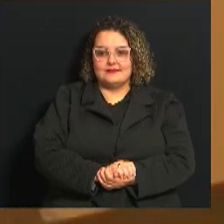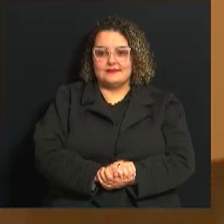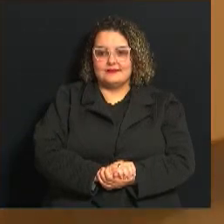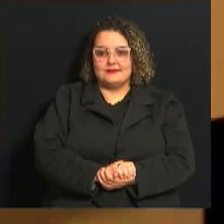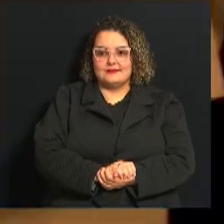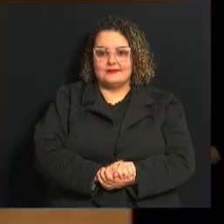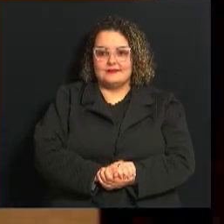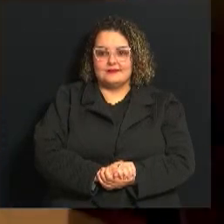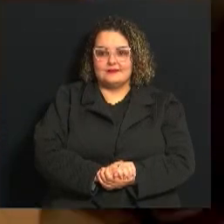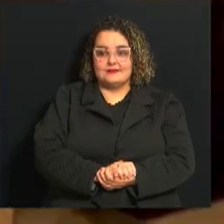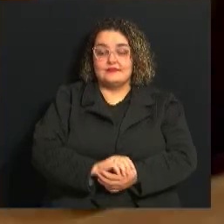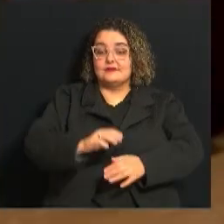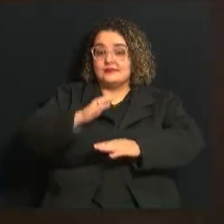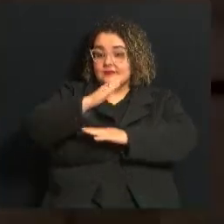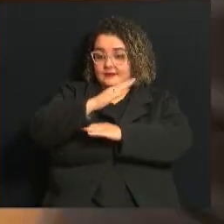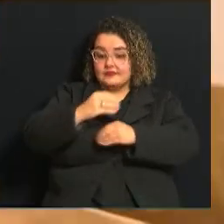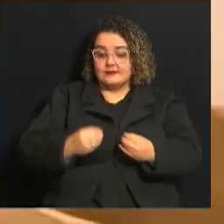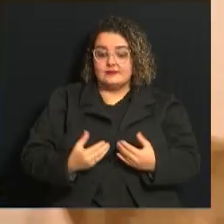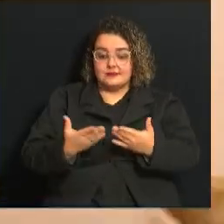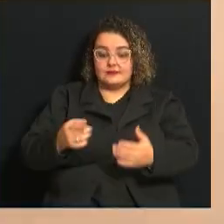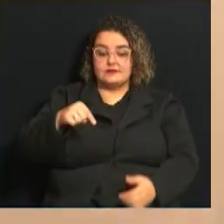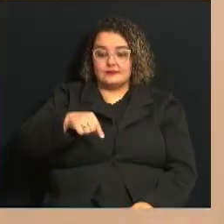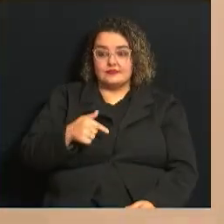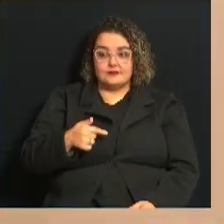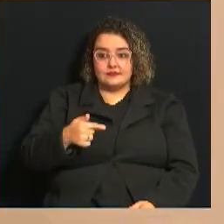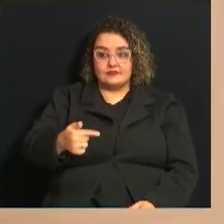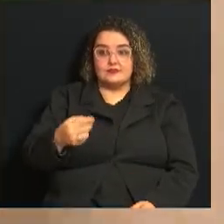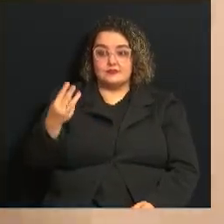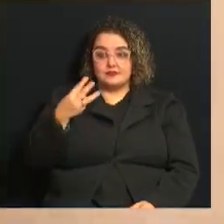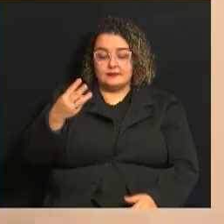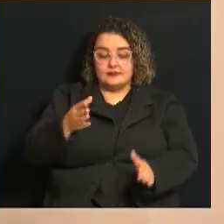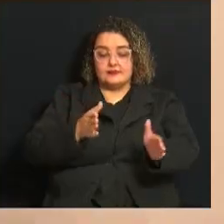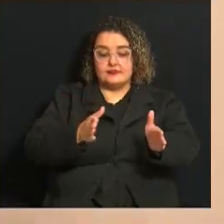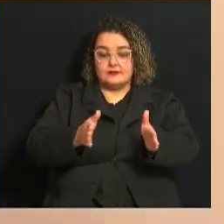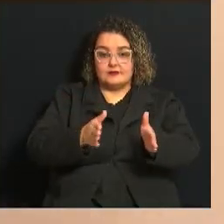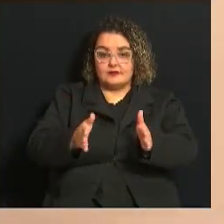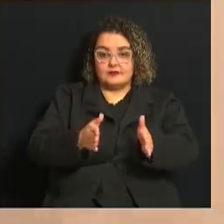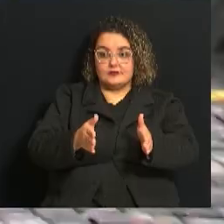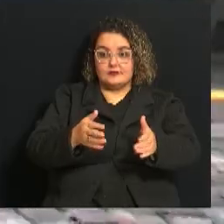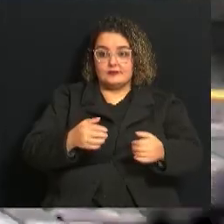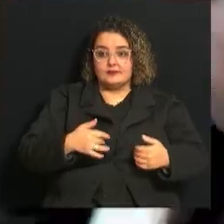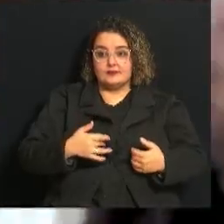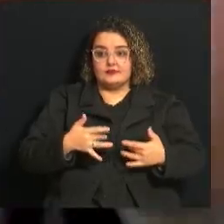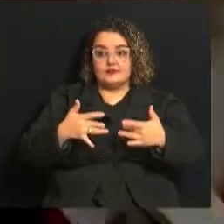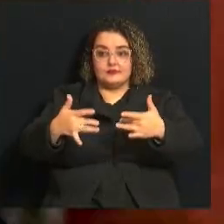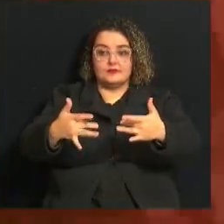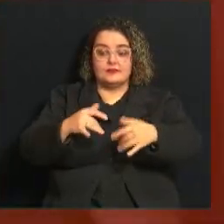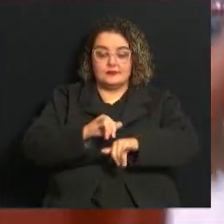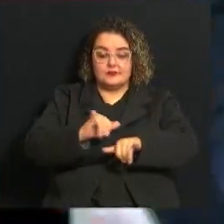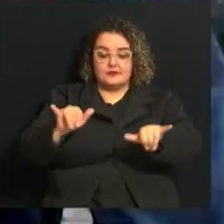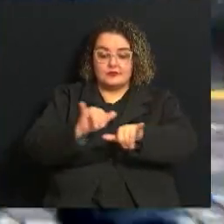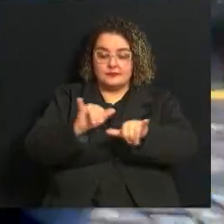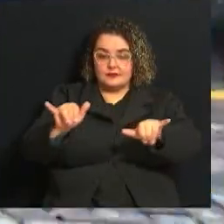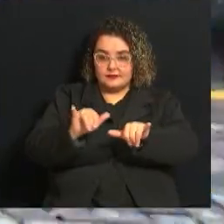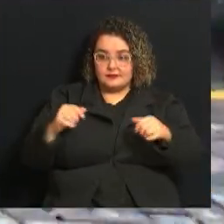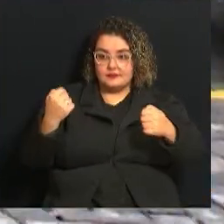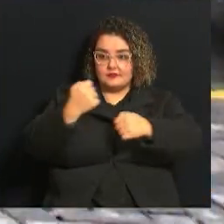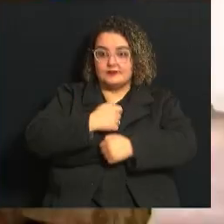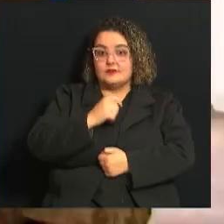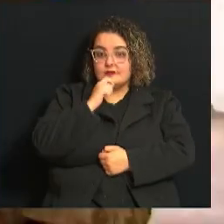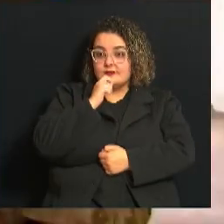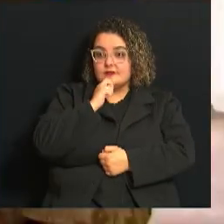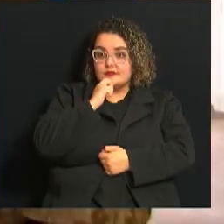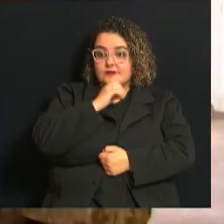ó a câmera entregou esta semana o terceiro lote de doações da campanha do agasalho promovida pela prefeitura de